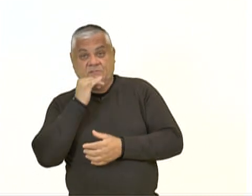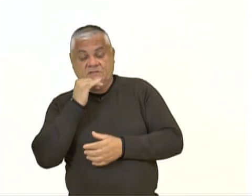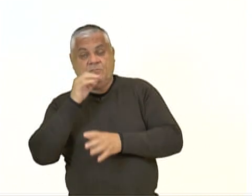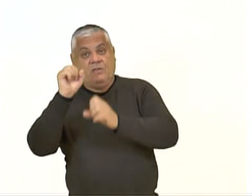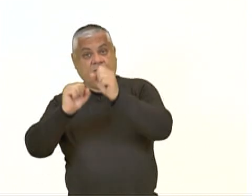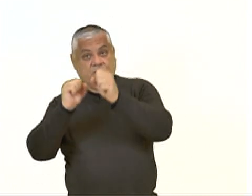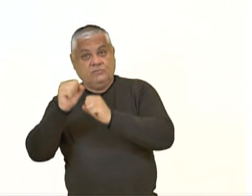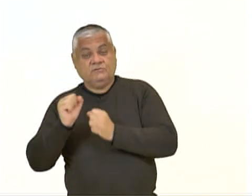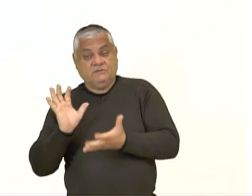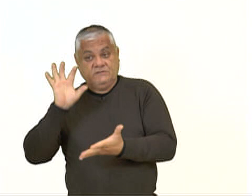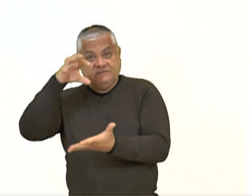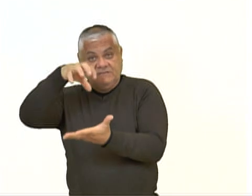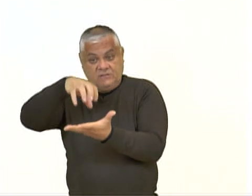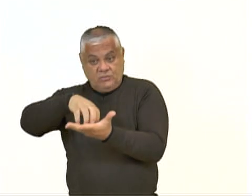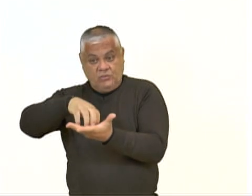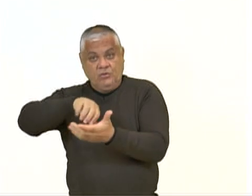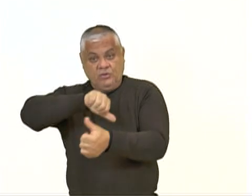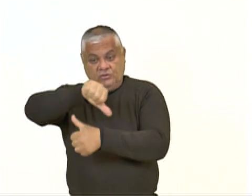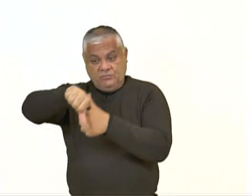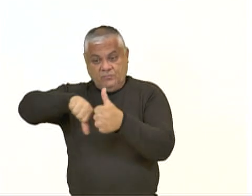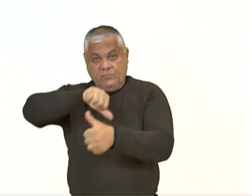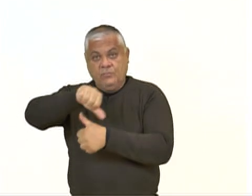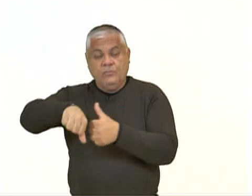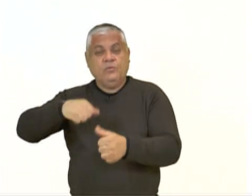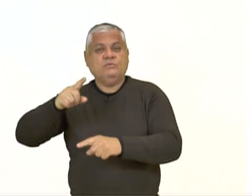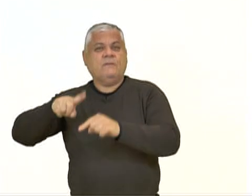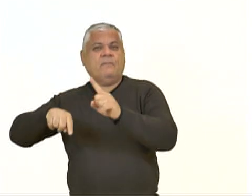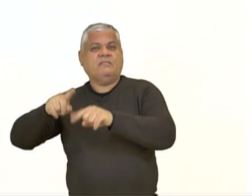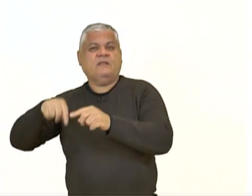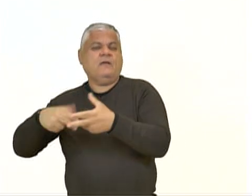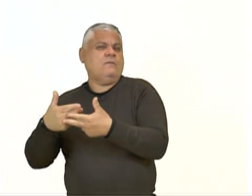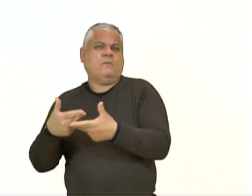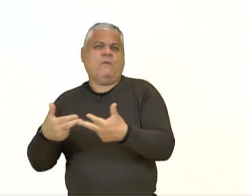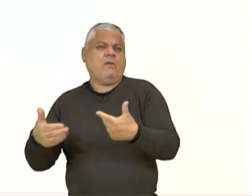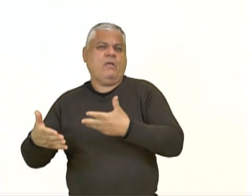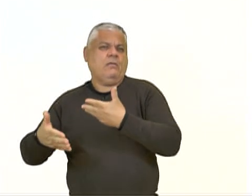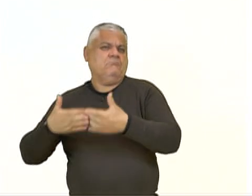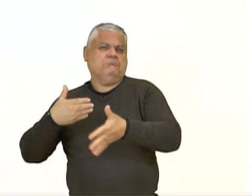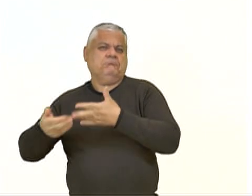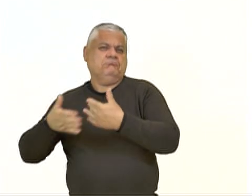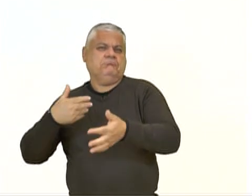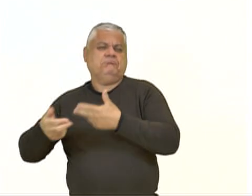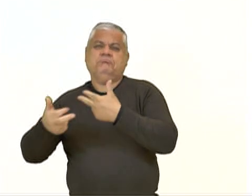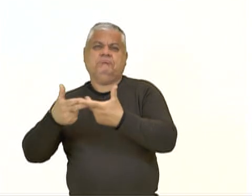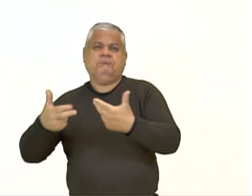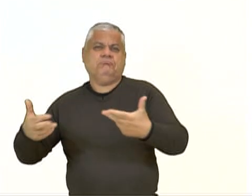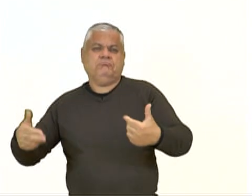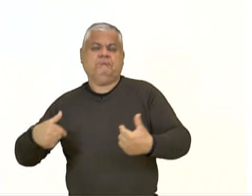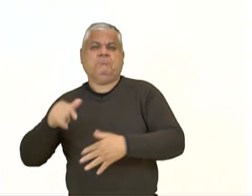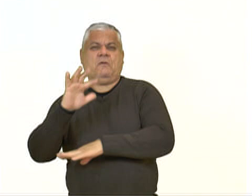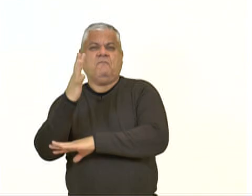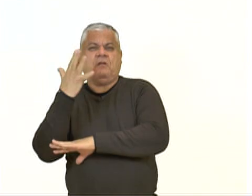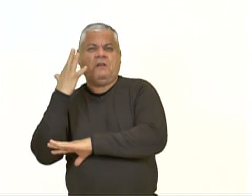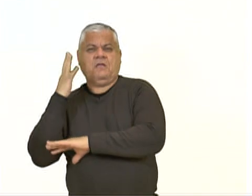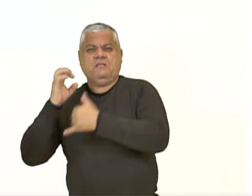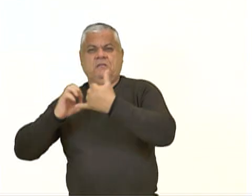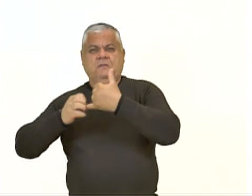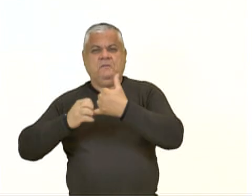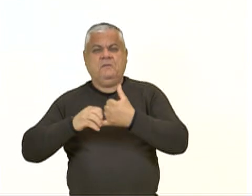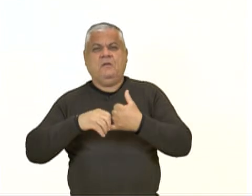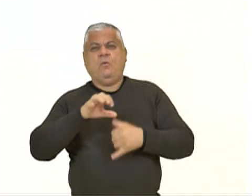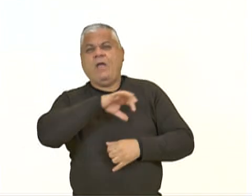ao setor que transforma produtos de qualquer atividade agrícola, florestal ou